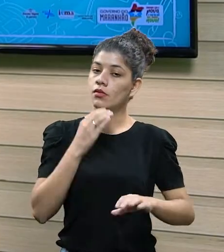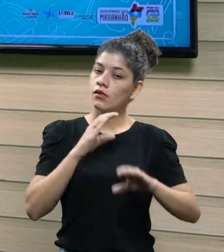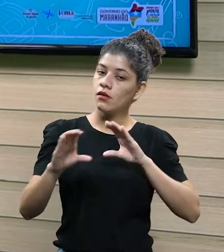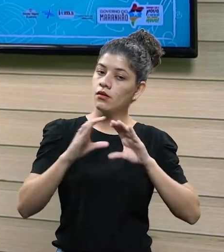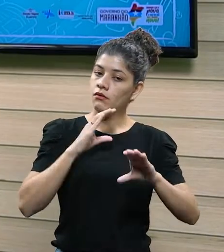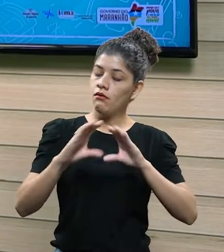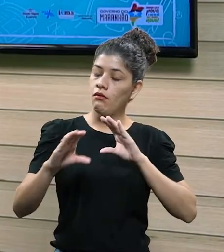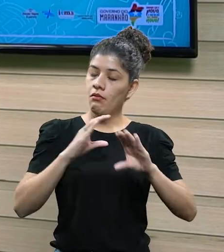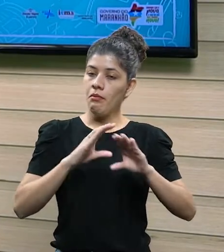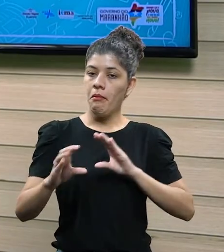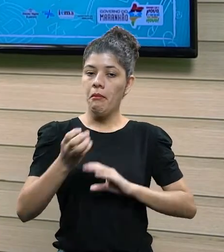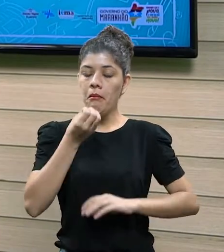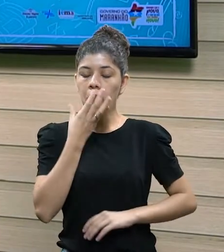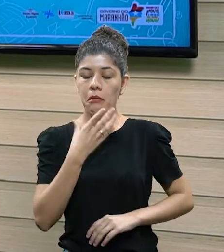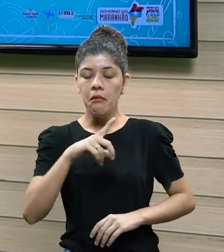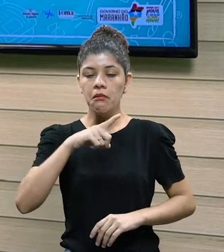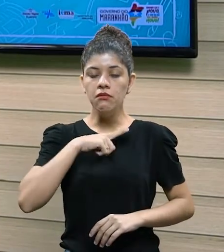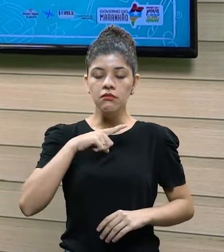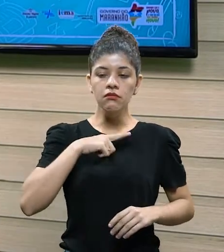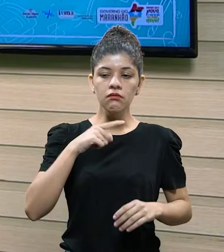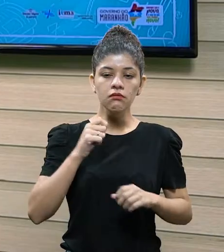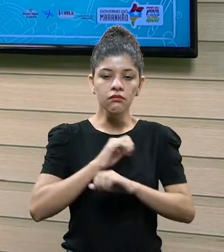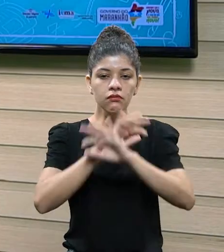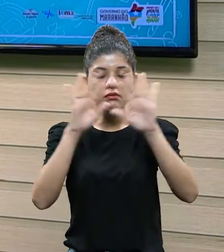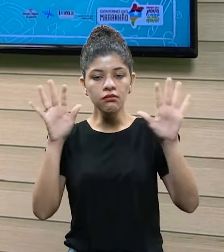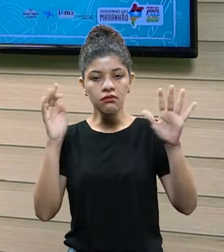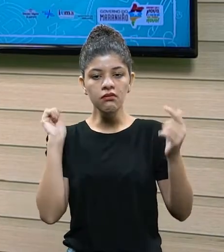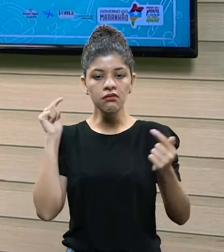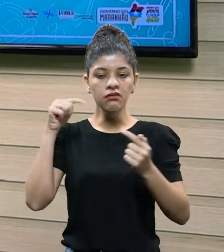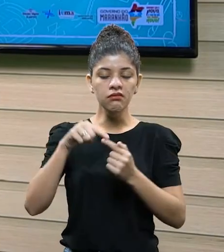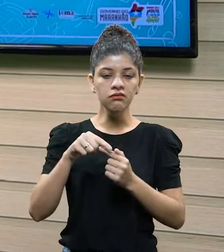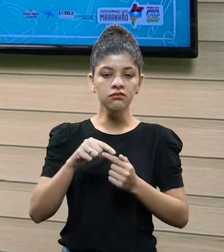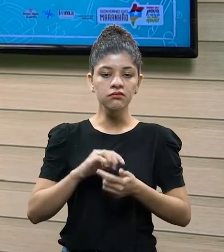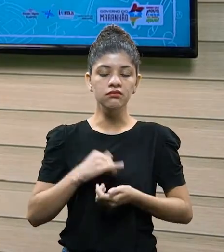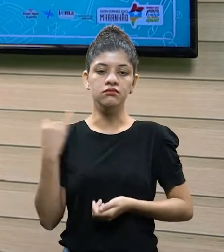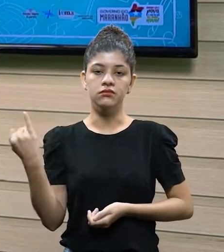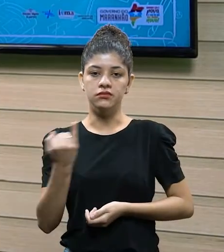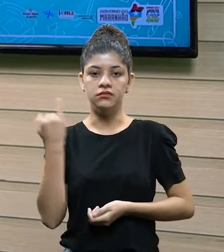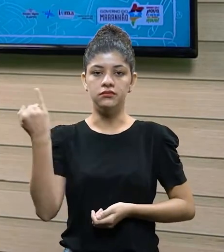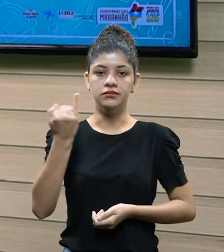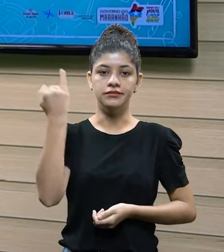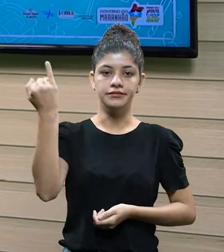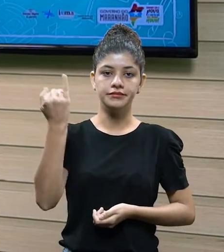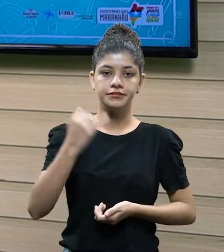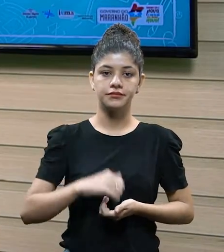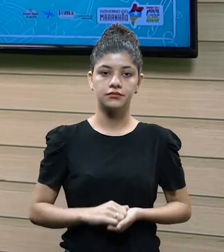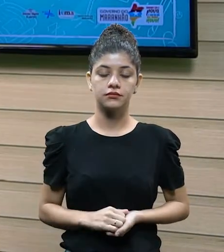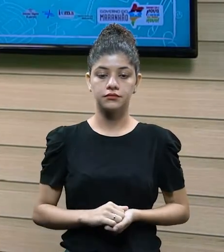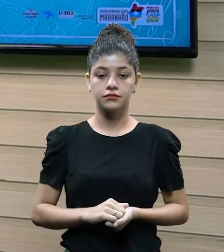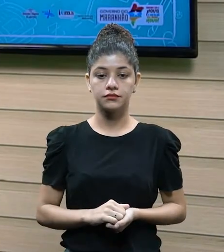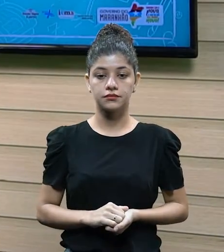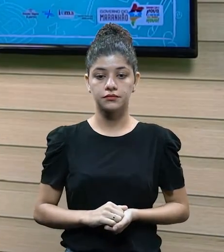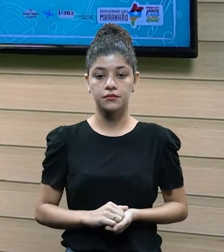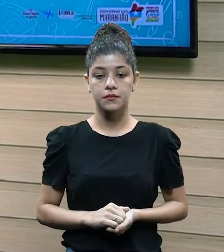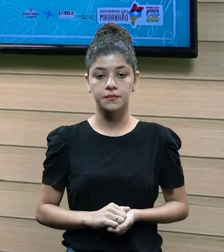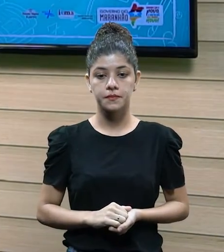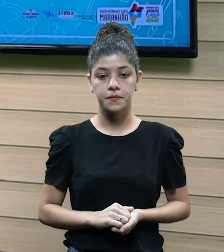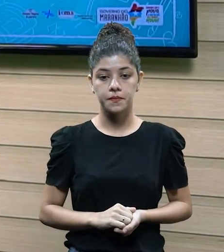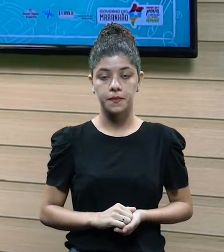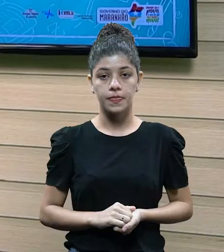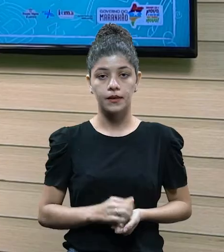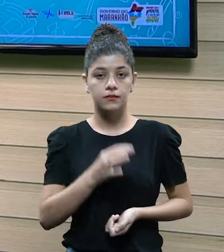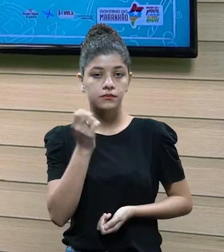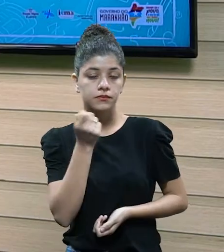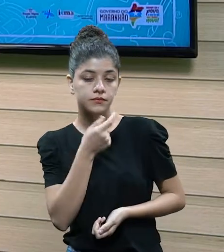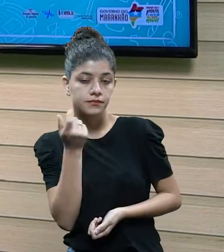comunicação efetiva, que passa a mensagem de forma clara e objetiva, o feedback ele é importante. Contar uma pequena